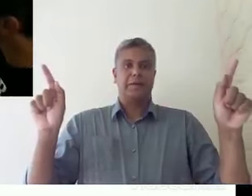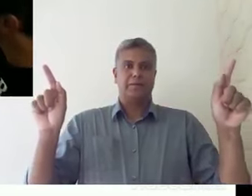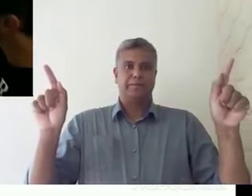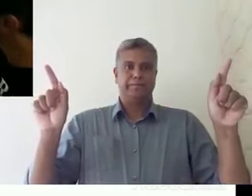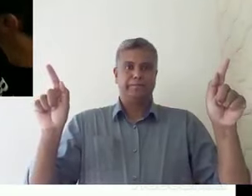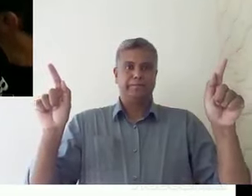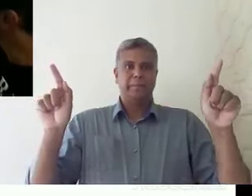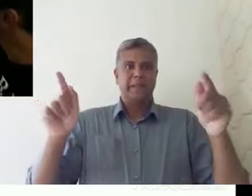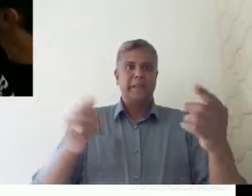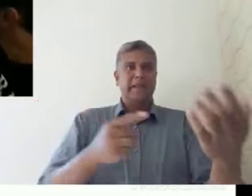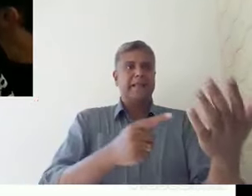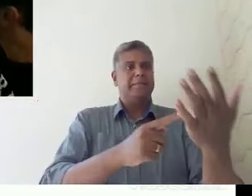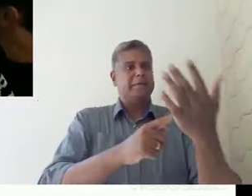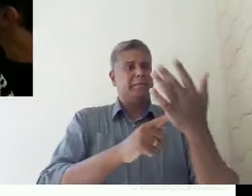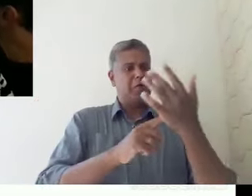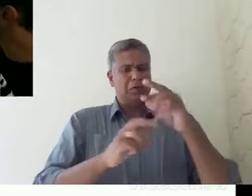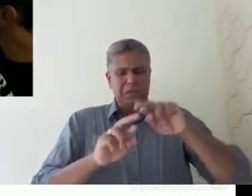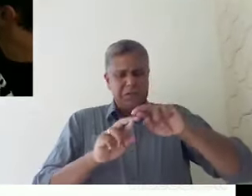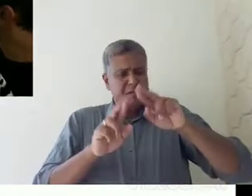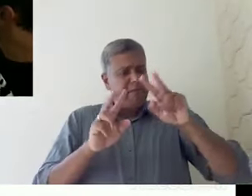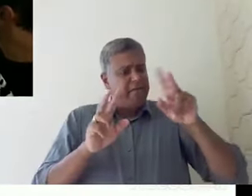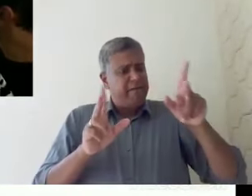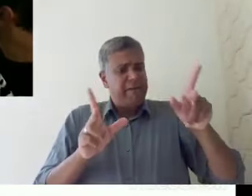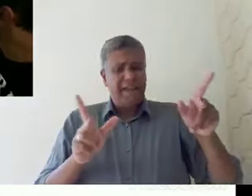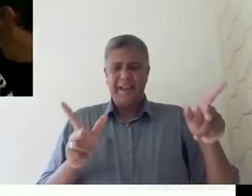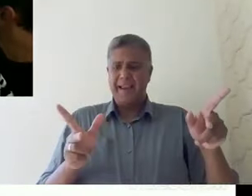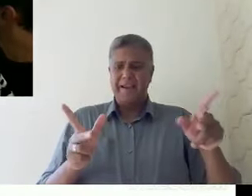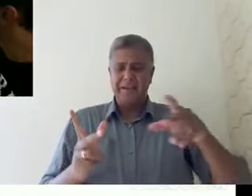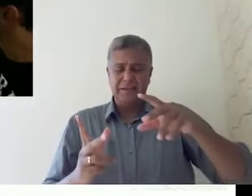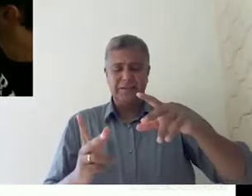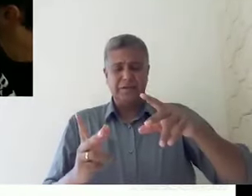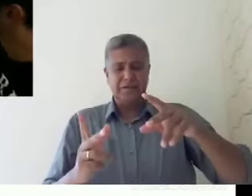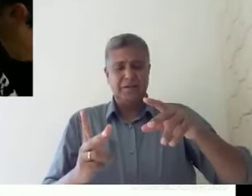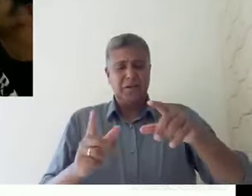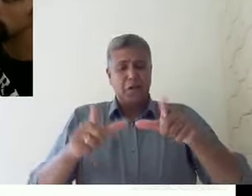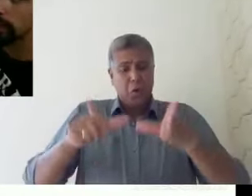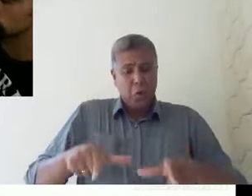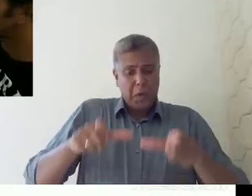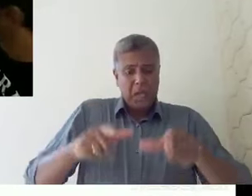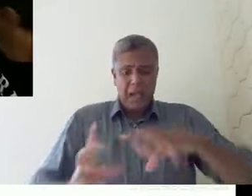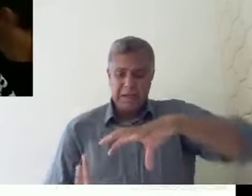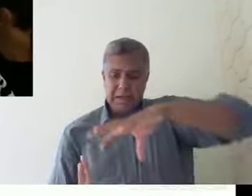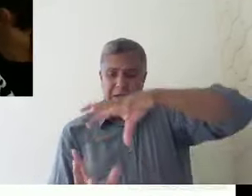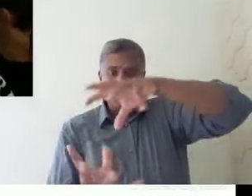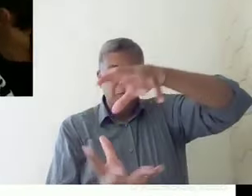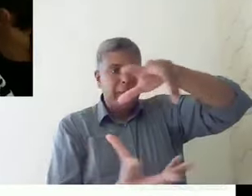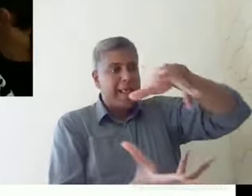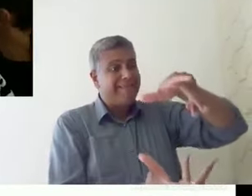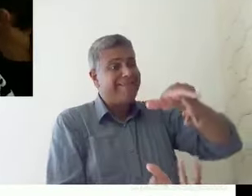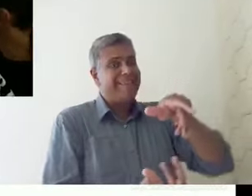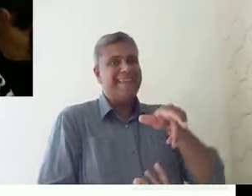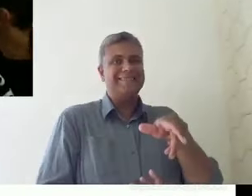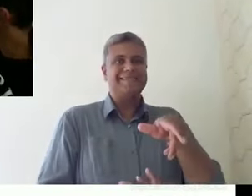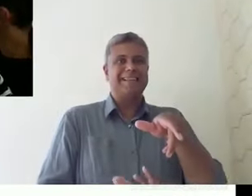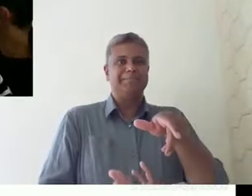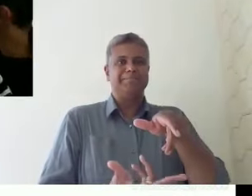gente em diferentes pontos aqui nos arredores do nosso